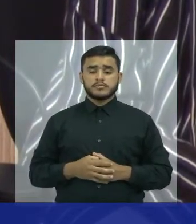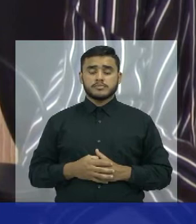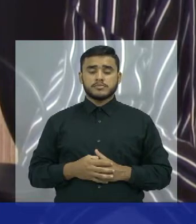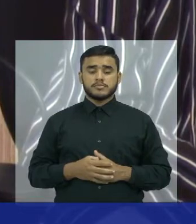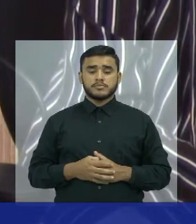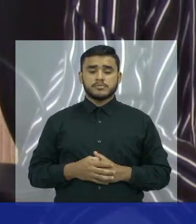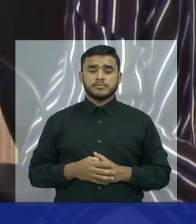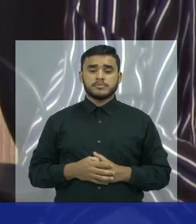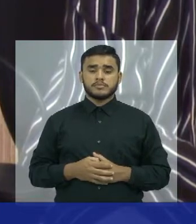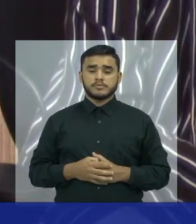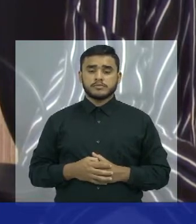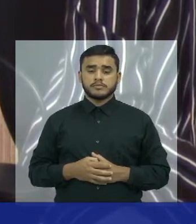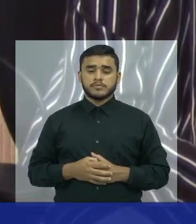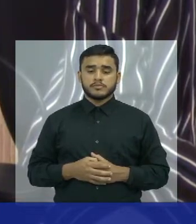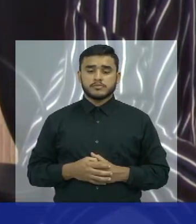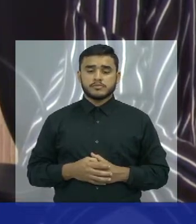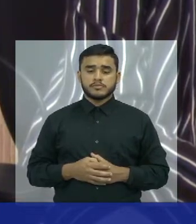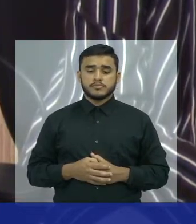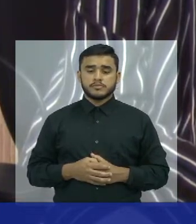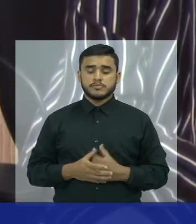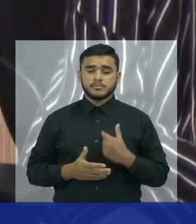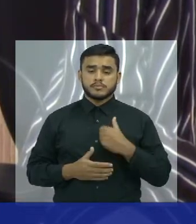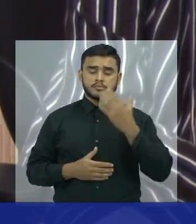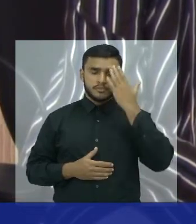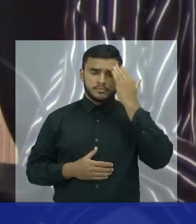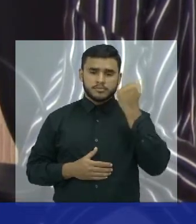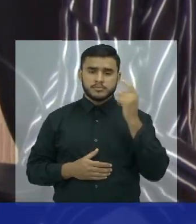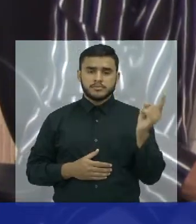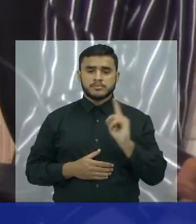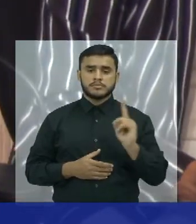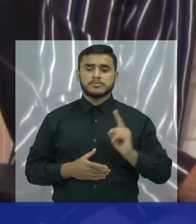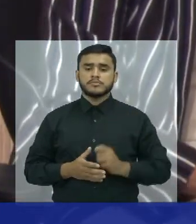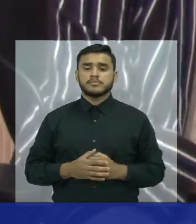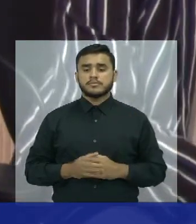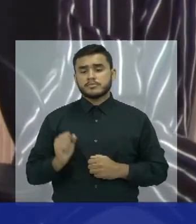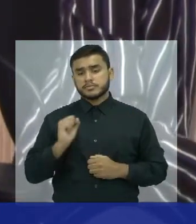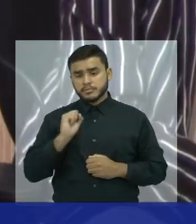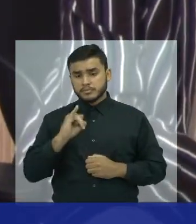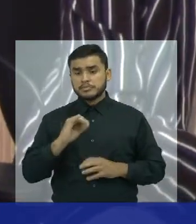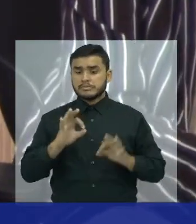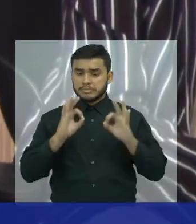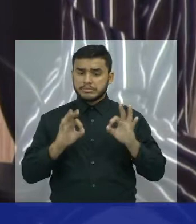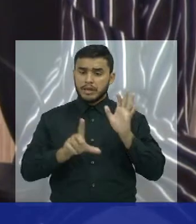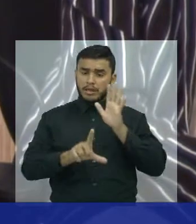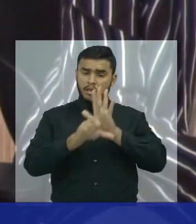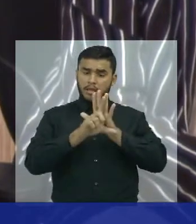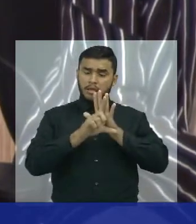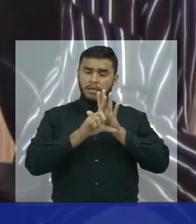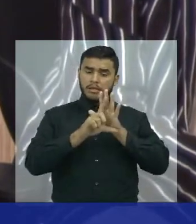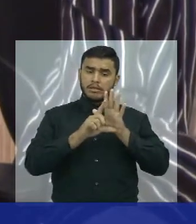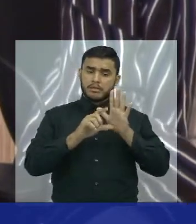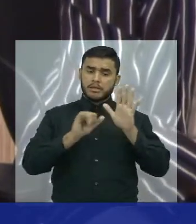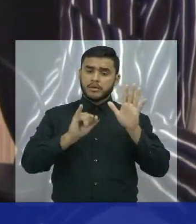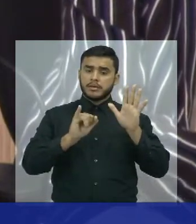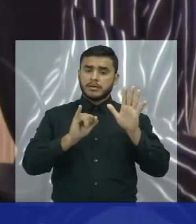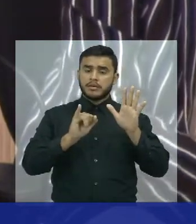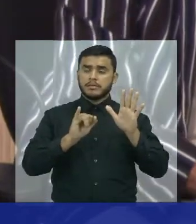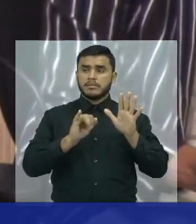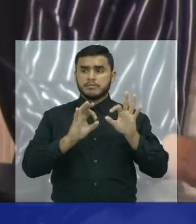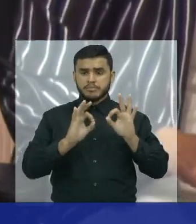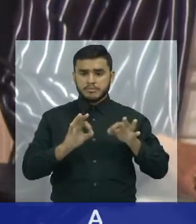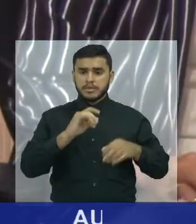Eu não saberia dizer se seria legal ou constitucional a aplicação de IPTU